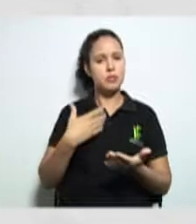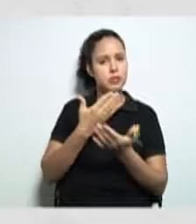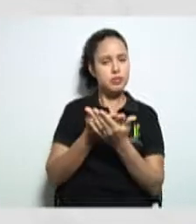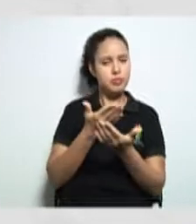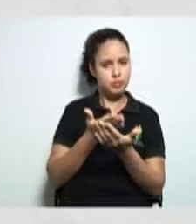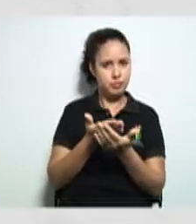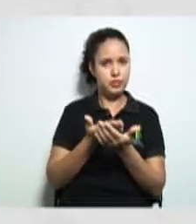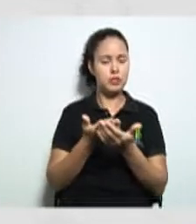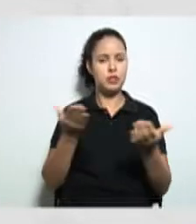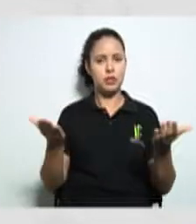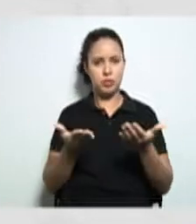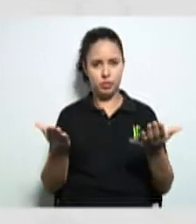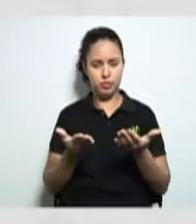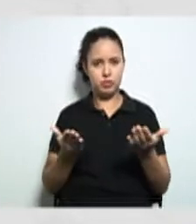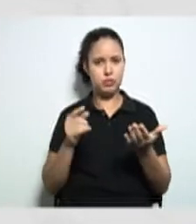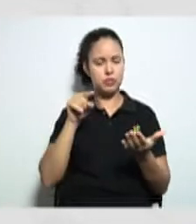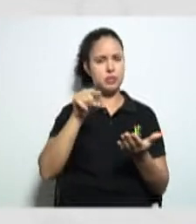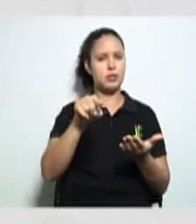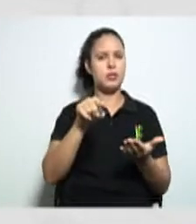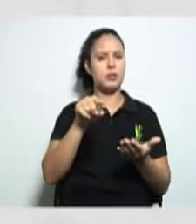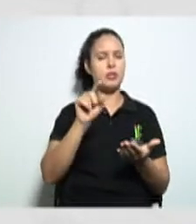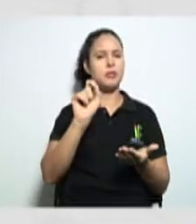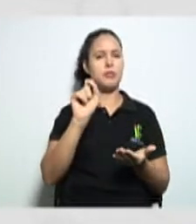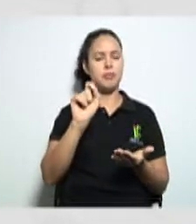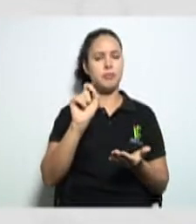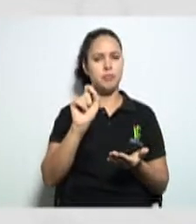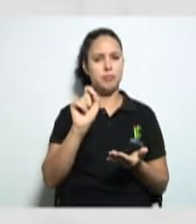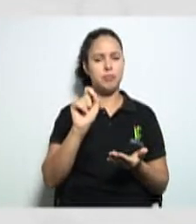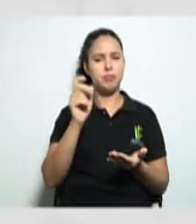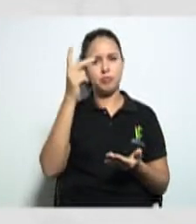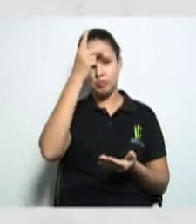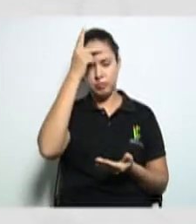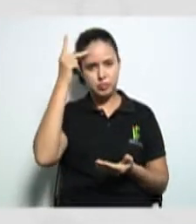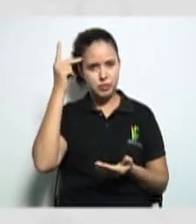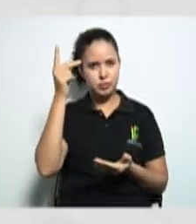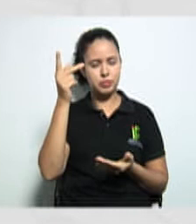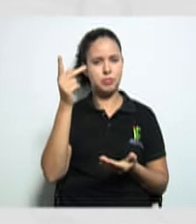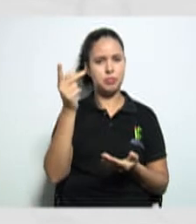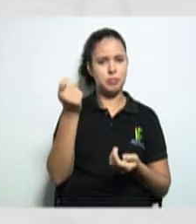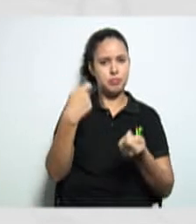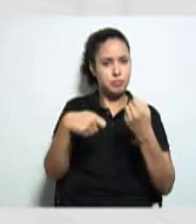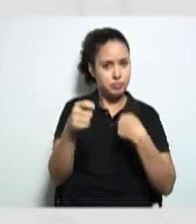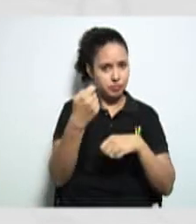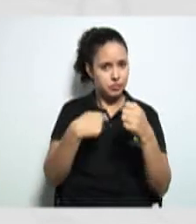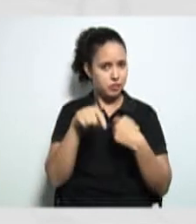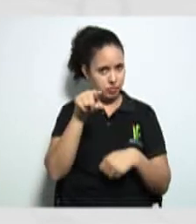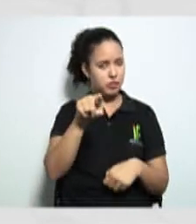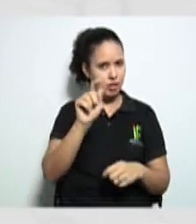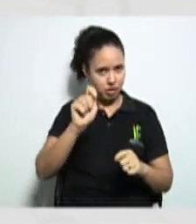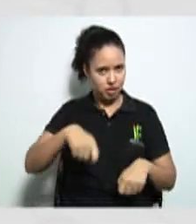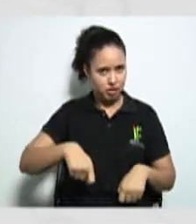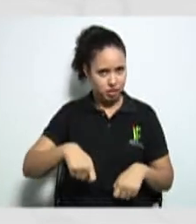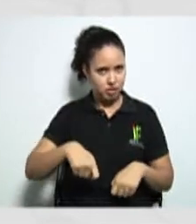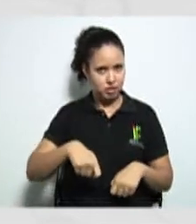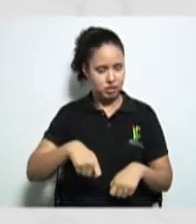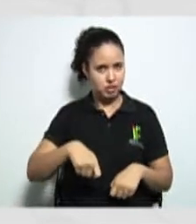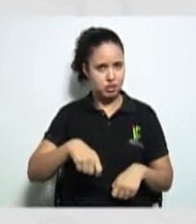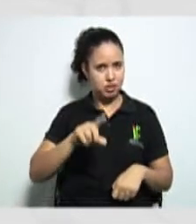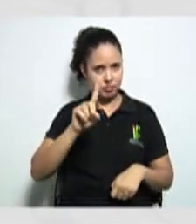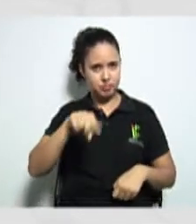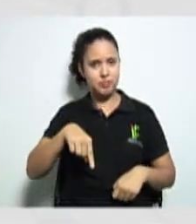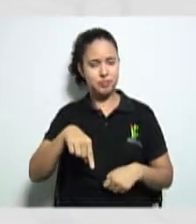na aula de hoje, você considera alguém que administra algo? Professora Maraí,